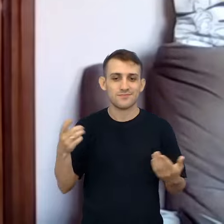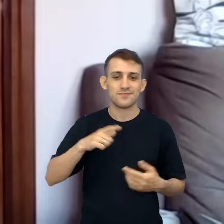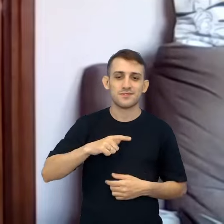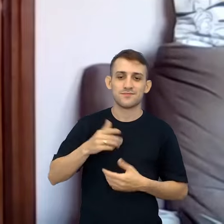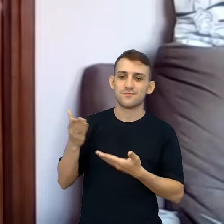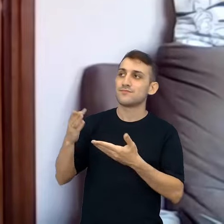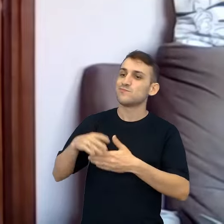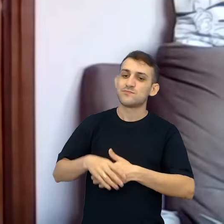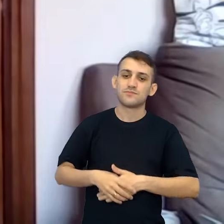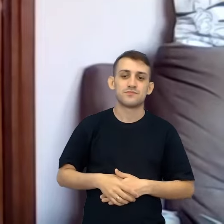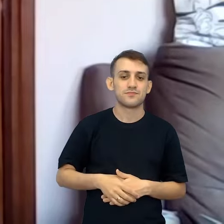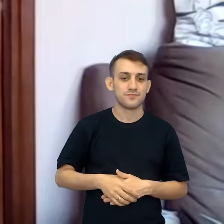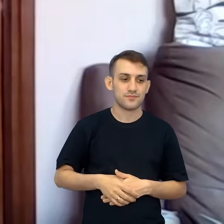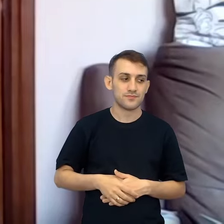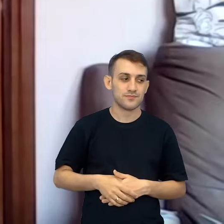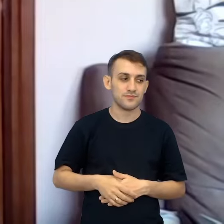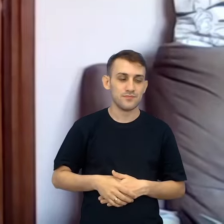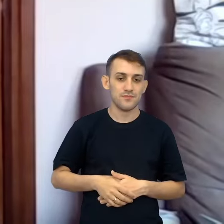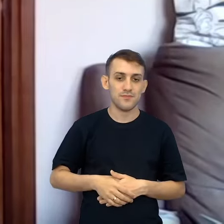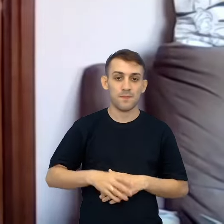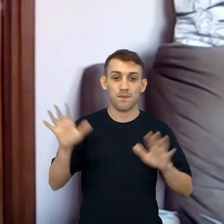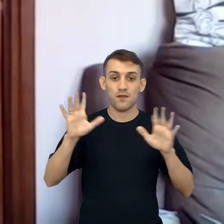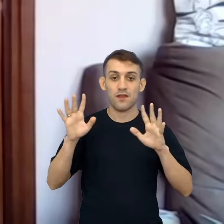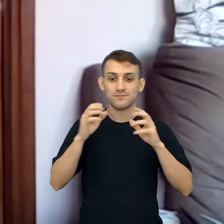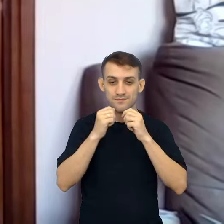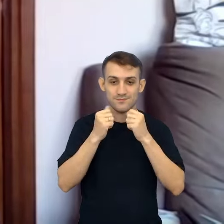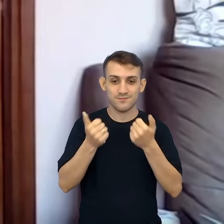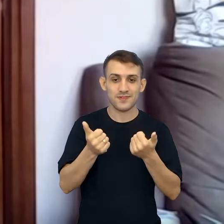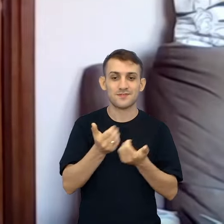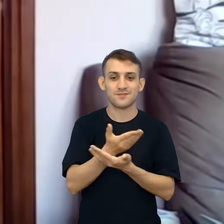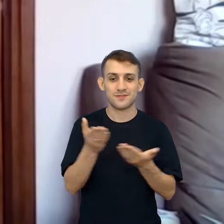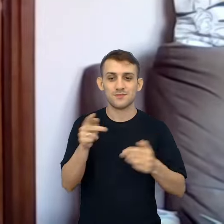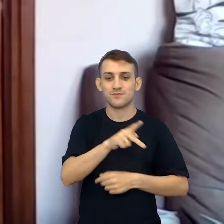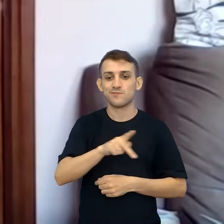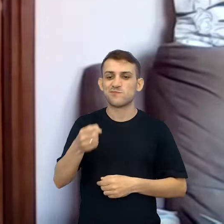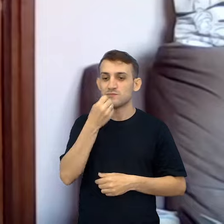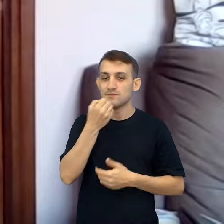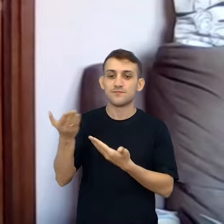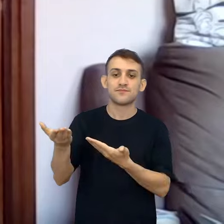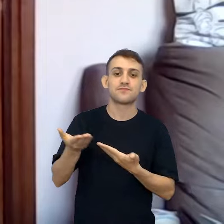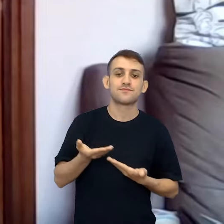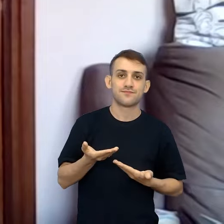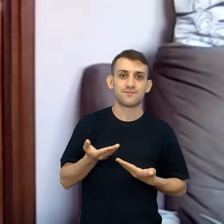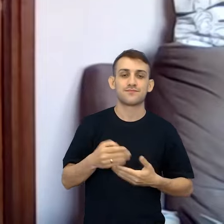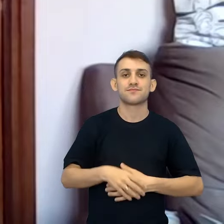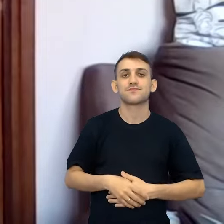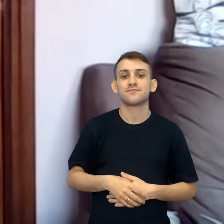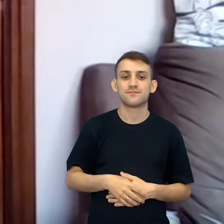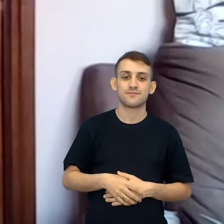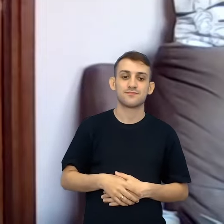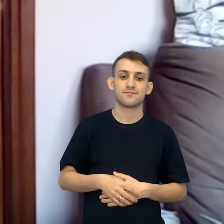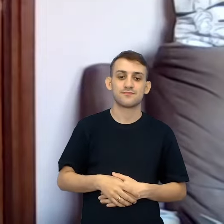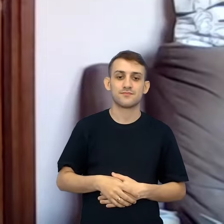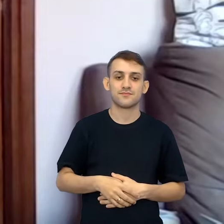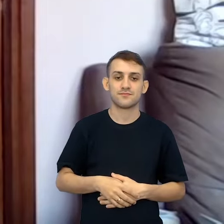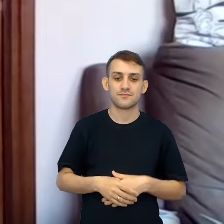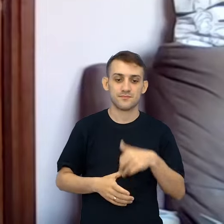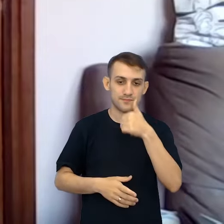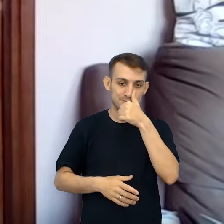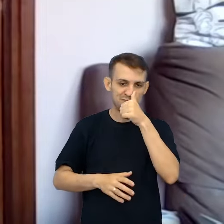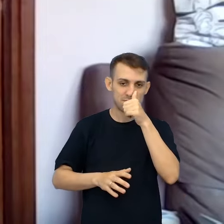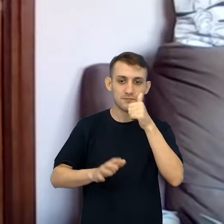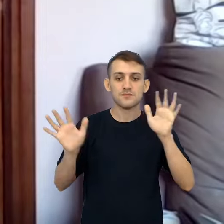palavra. Olá, tudo bem, professores e professoras? Sejam todos bem-vindos. Oi,